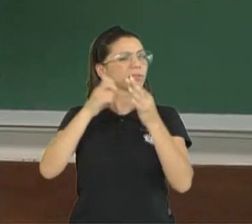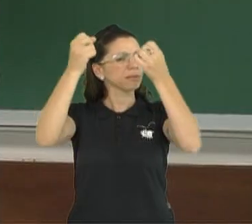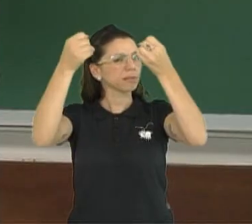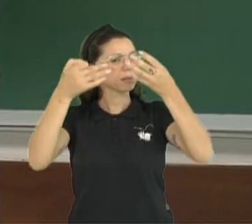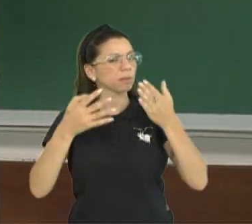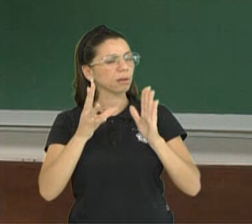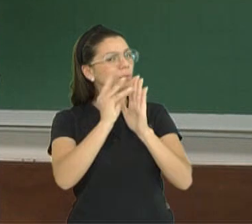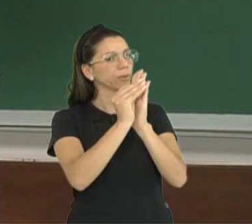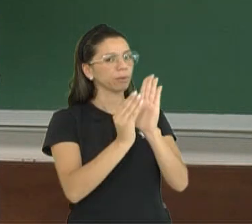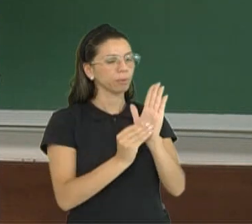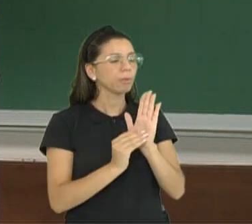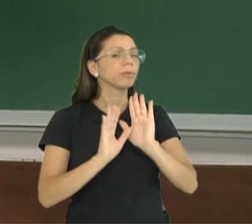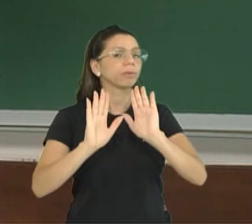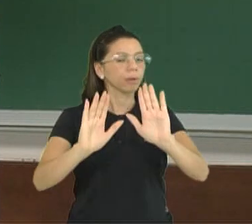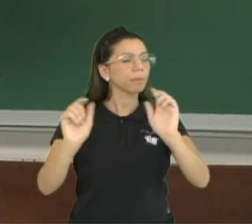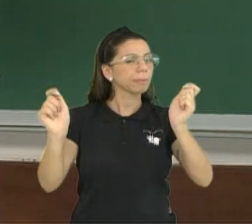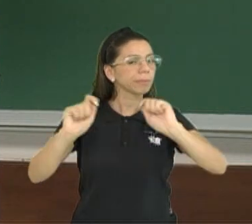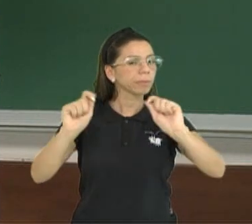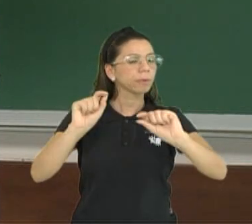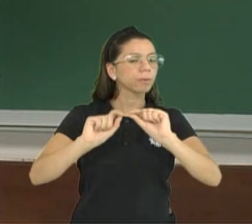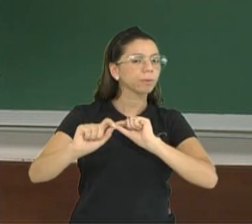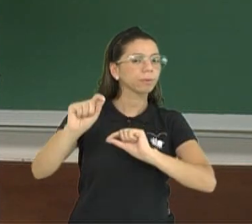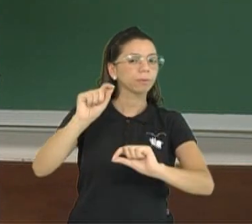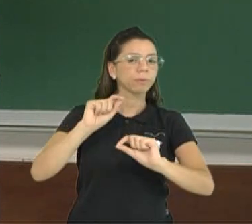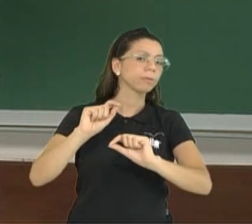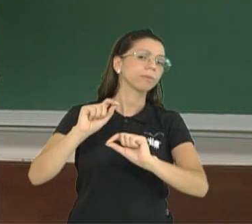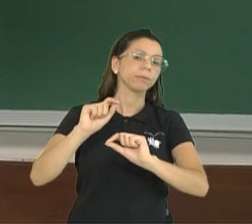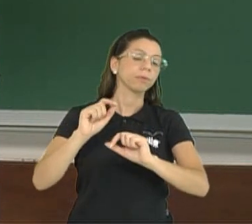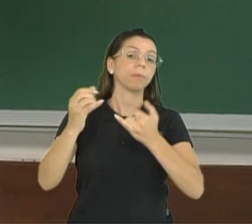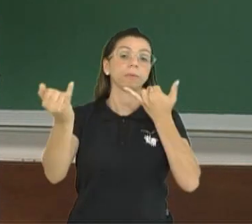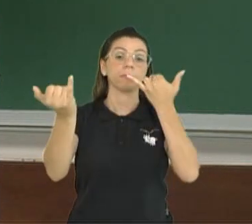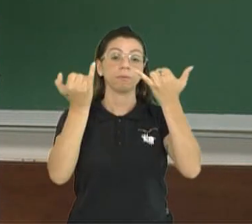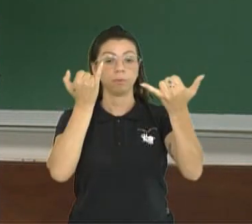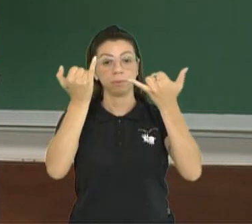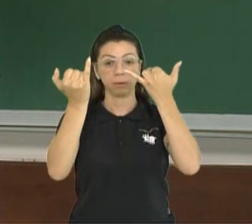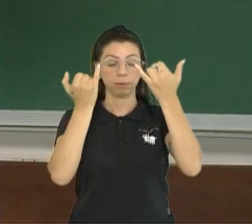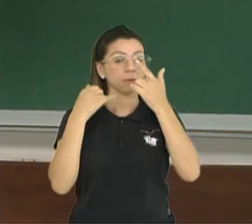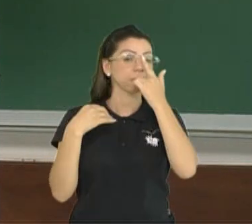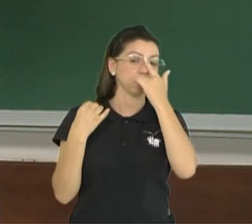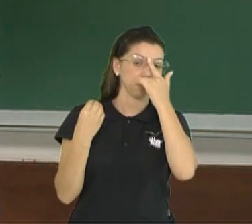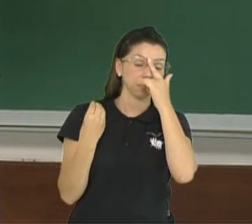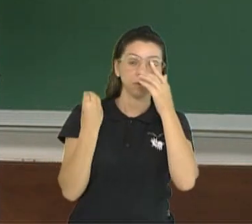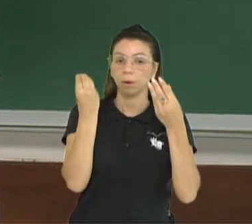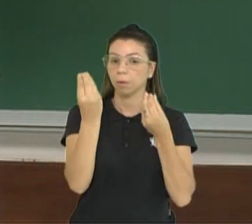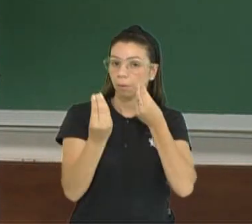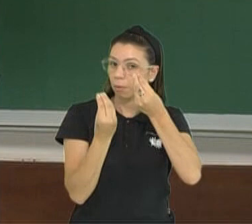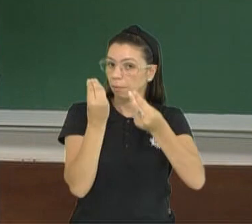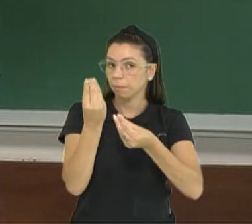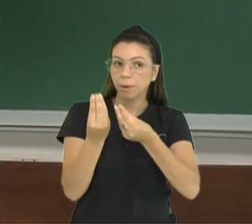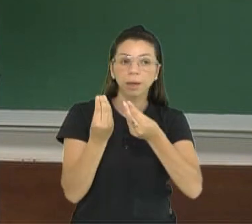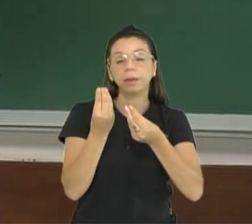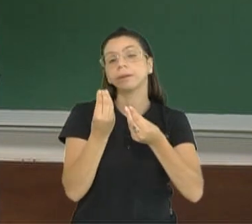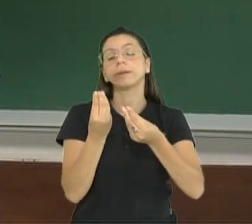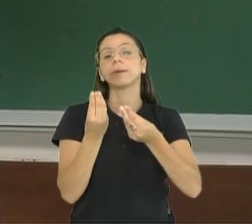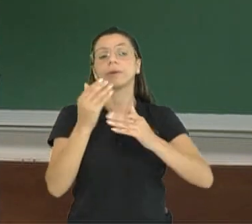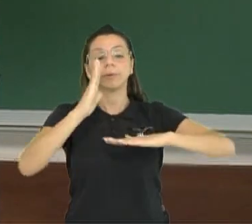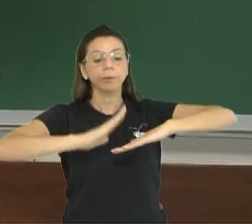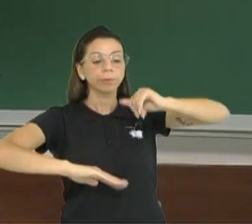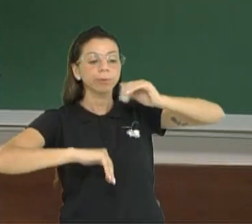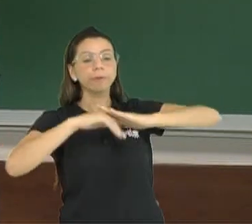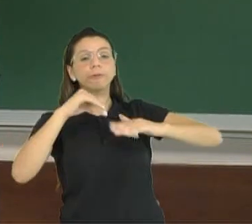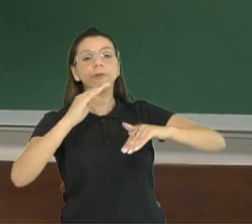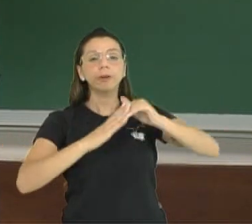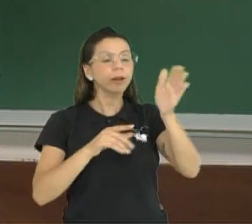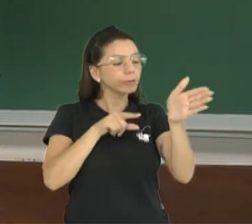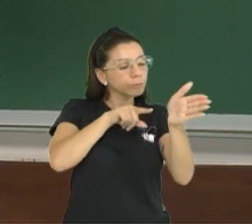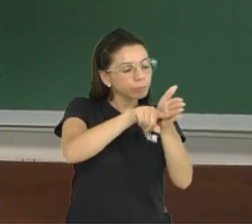nosso conteúdo, a gente tem que também chegar a algumas informações. Como é que esses paleontólogos, esses arqueólogos,